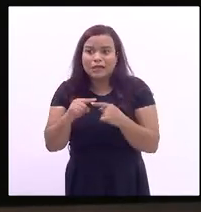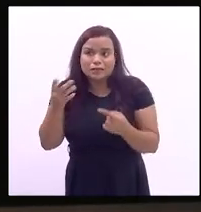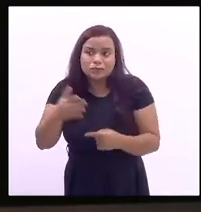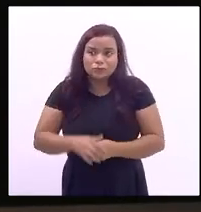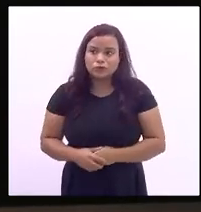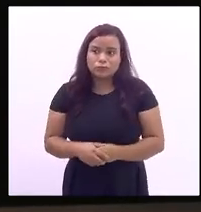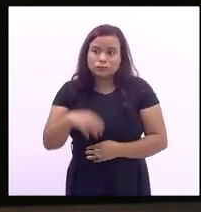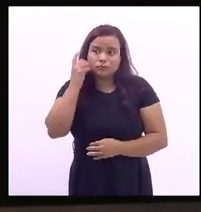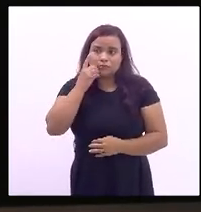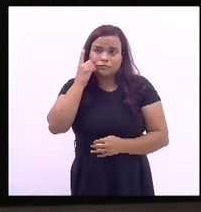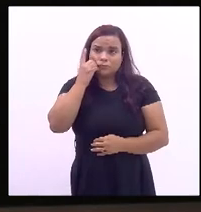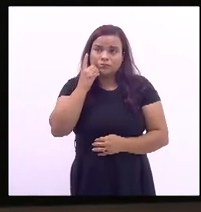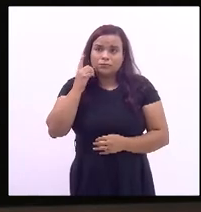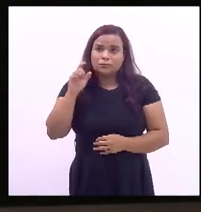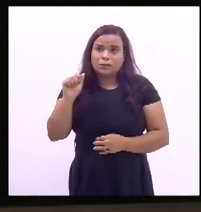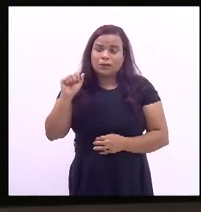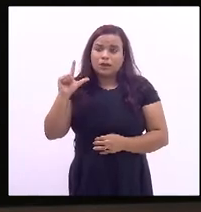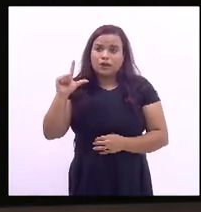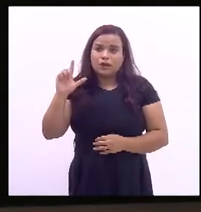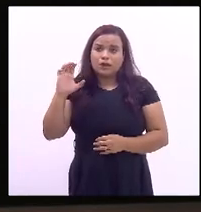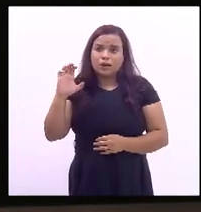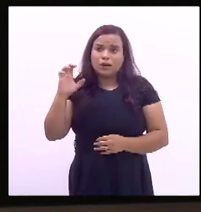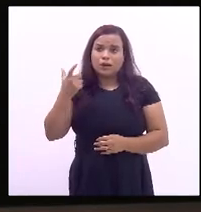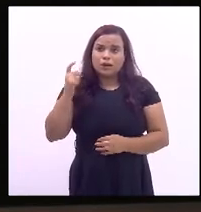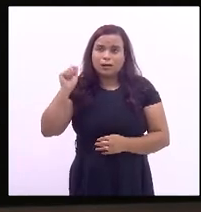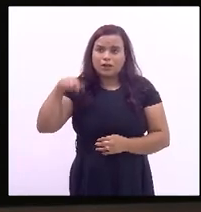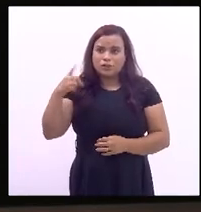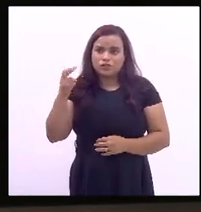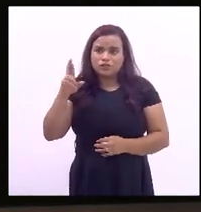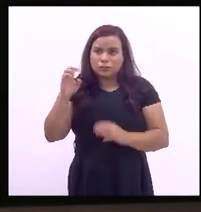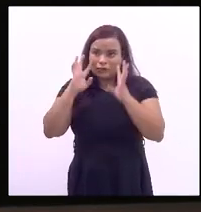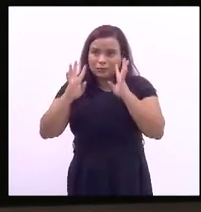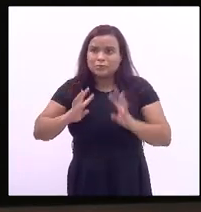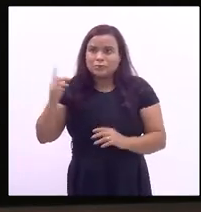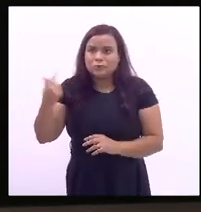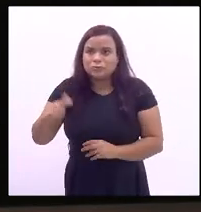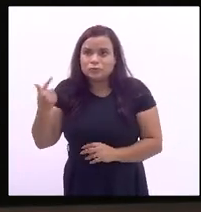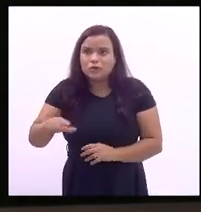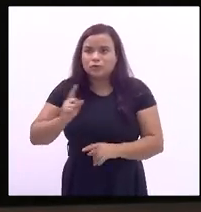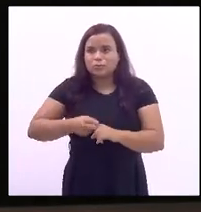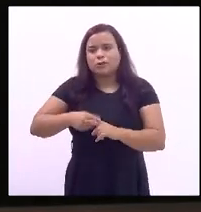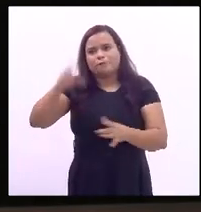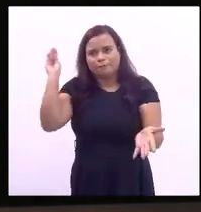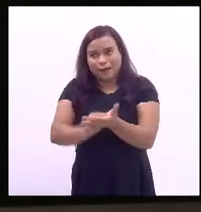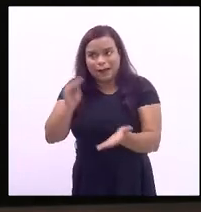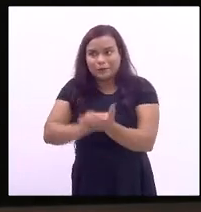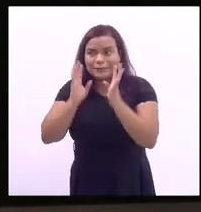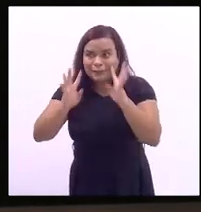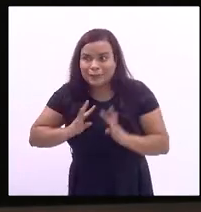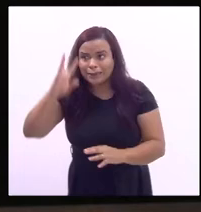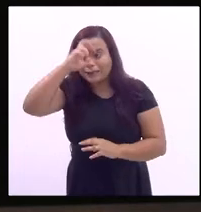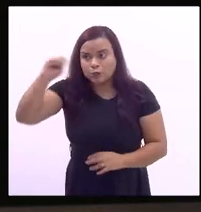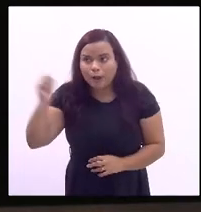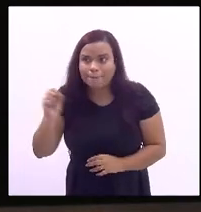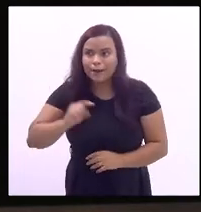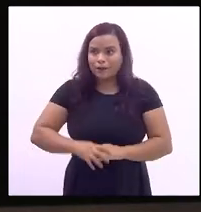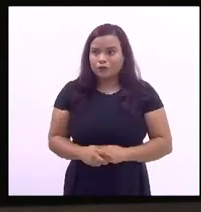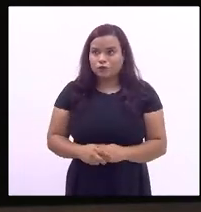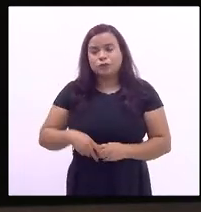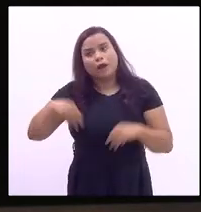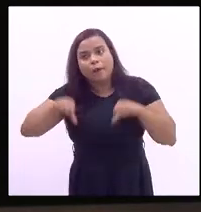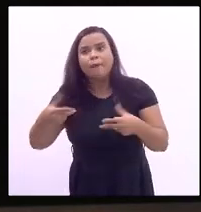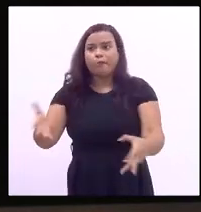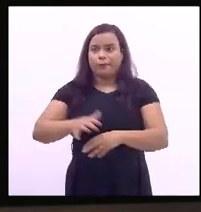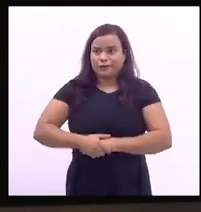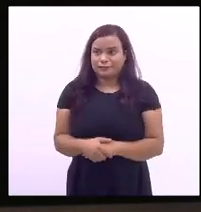viu Deputado Alexandre que não tá ouvindo e falta de ouvir que não aprende aí fica ruim